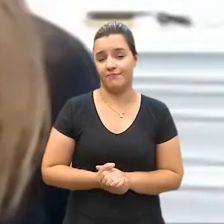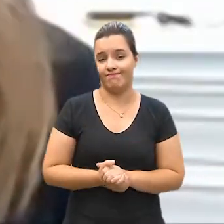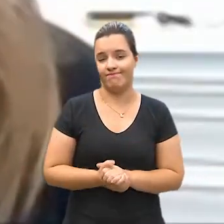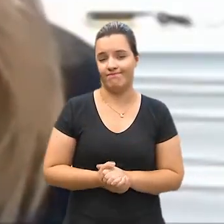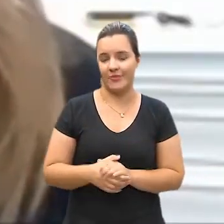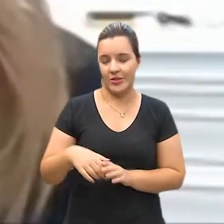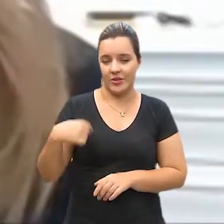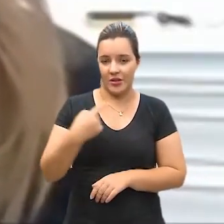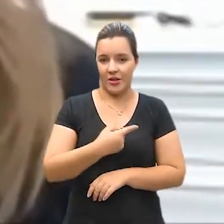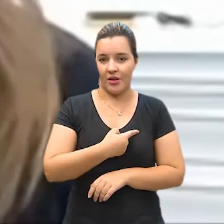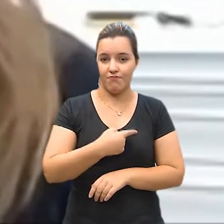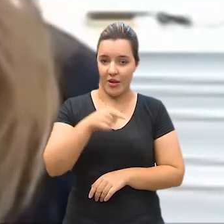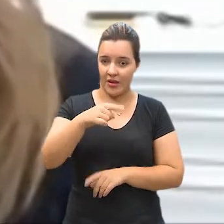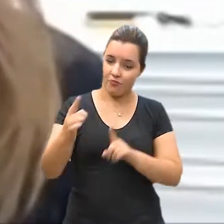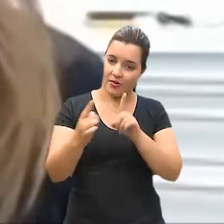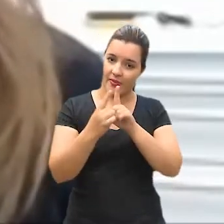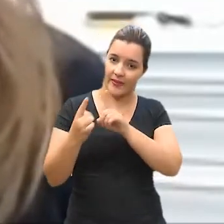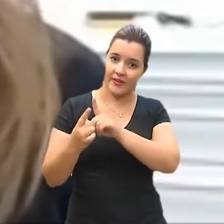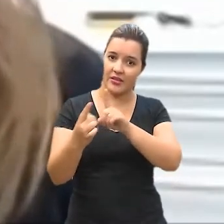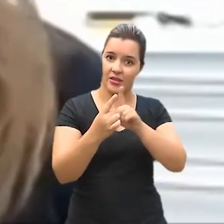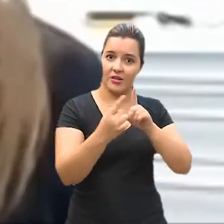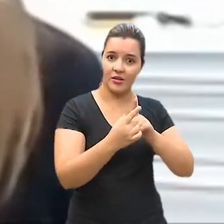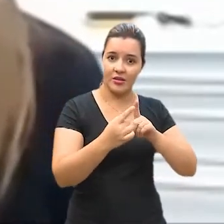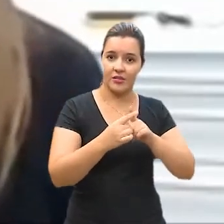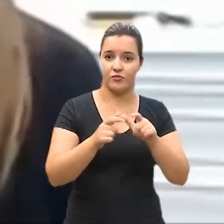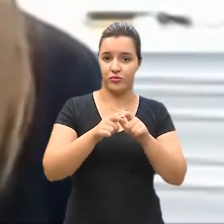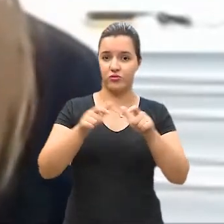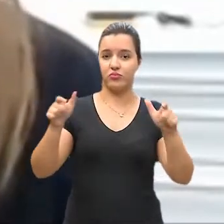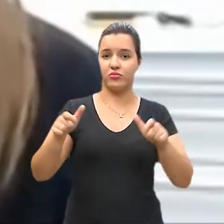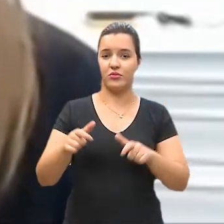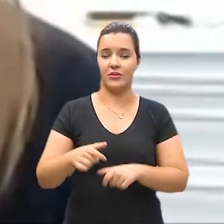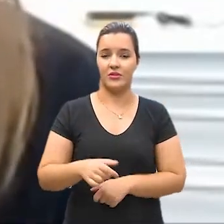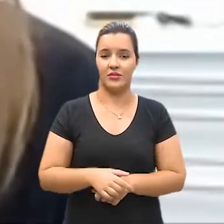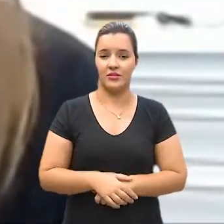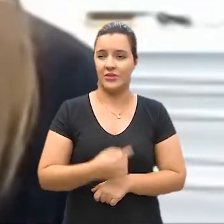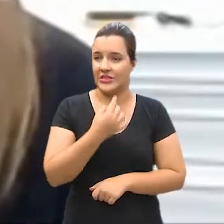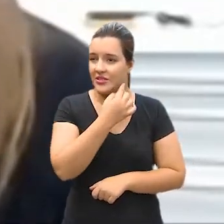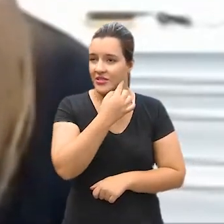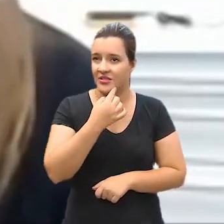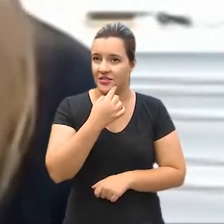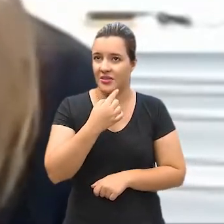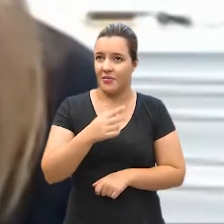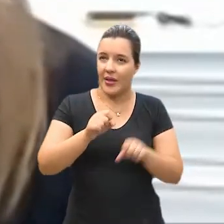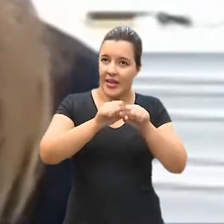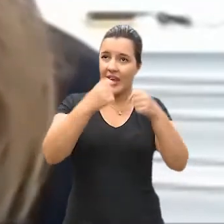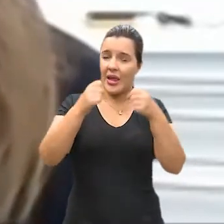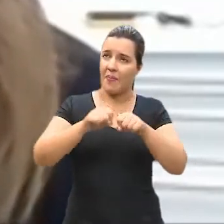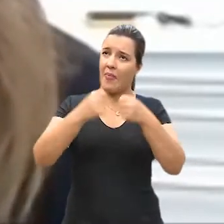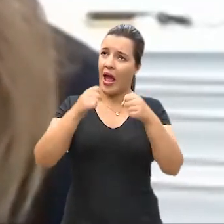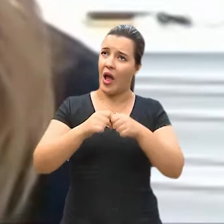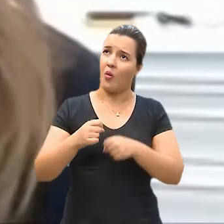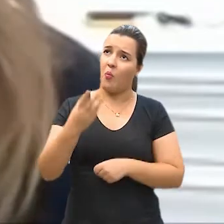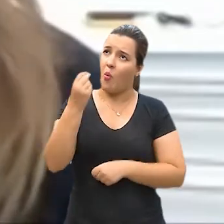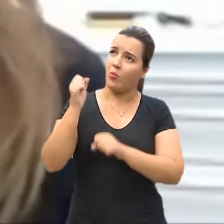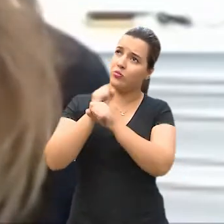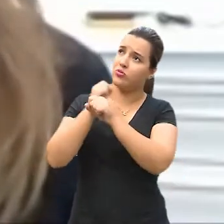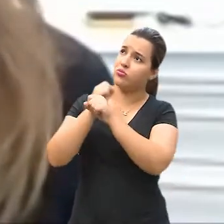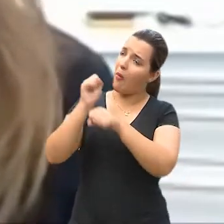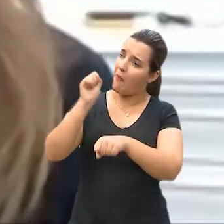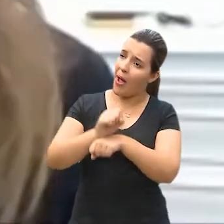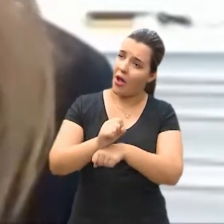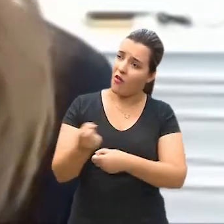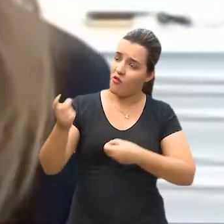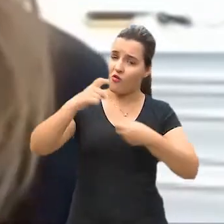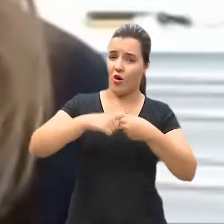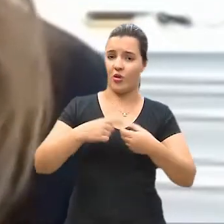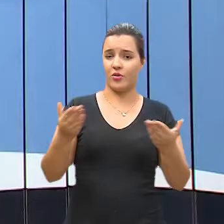a gente viu aqui no consultório uma sucessão de fraturas dentais, assim, que a gente não via há muito tempo, né? A senhora